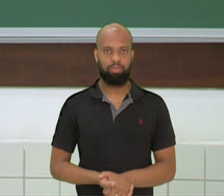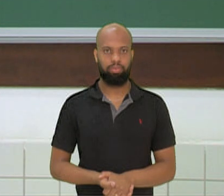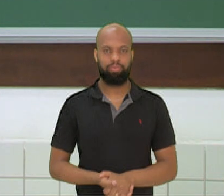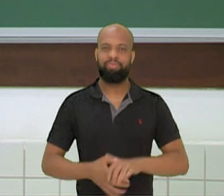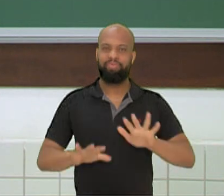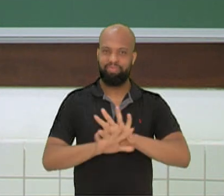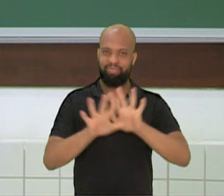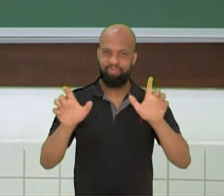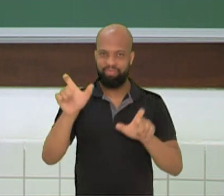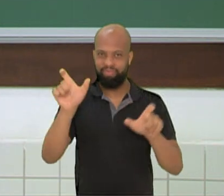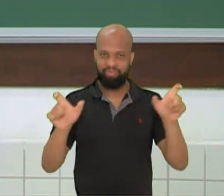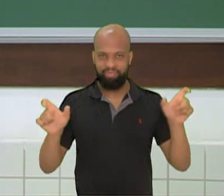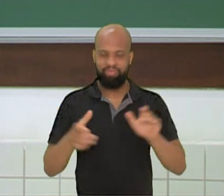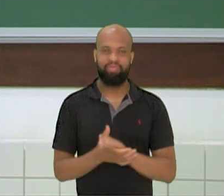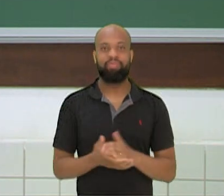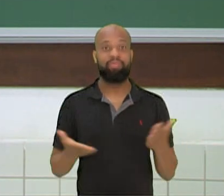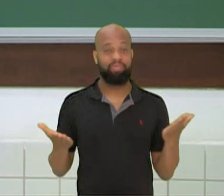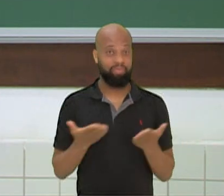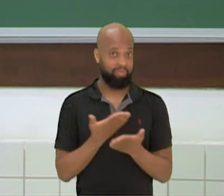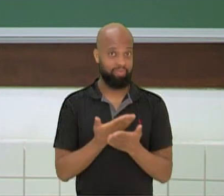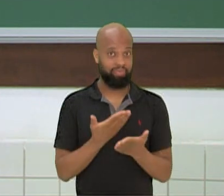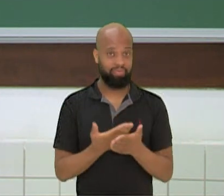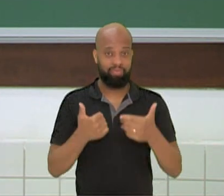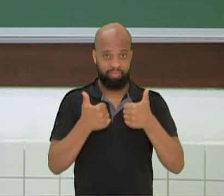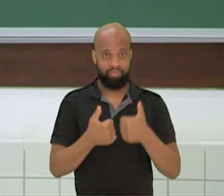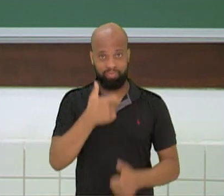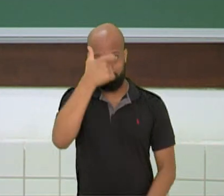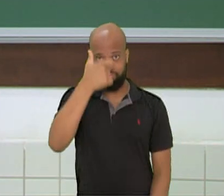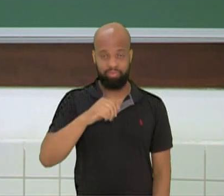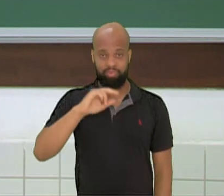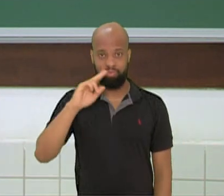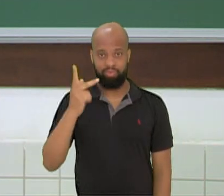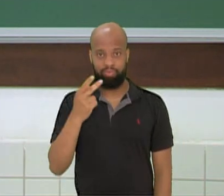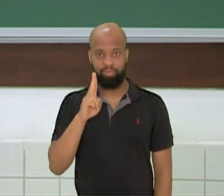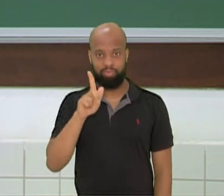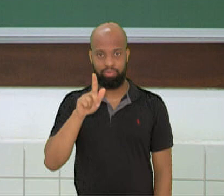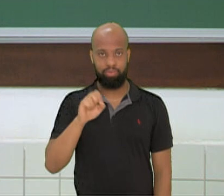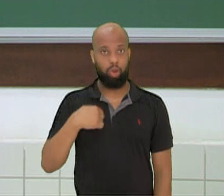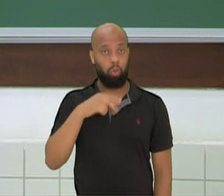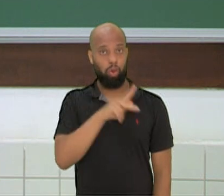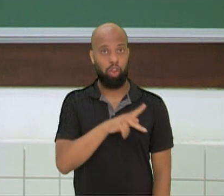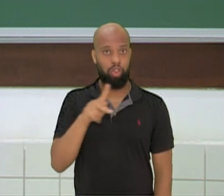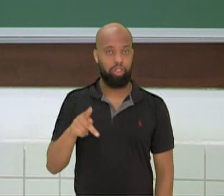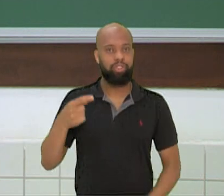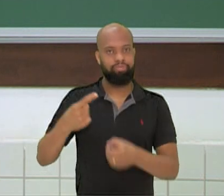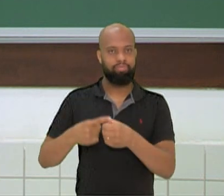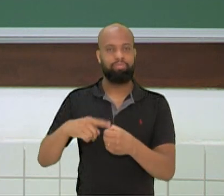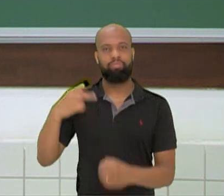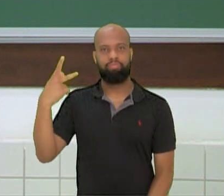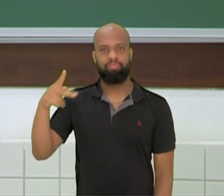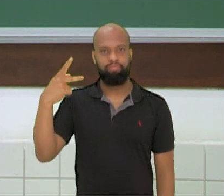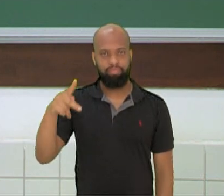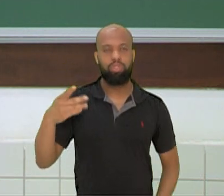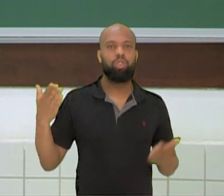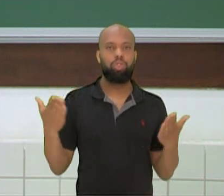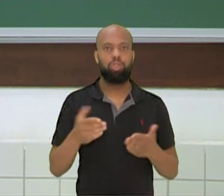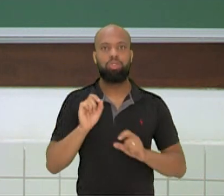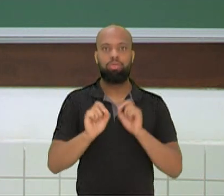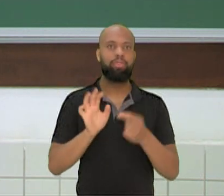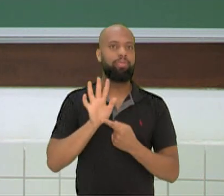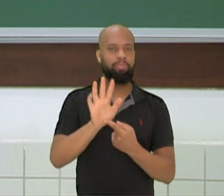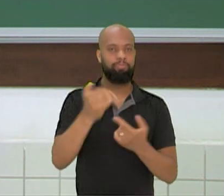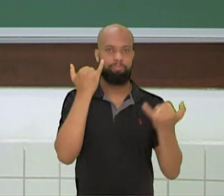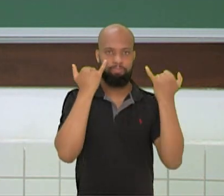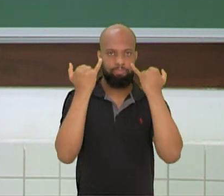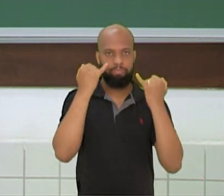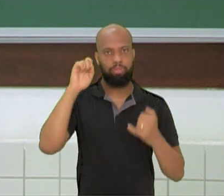Salve, salve galera! Vamos lá então a mais uma aula, né? Meu nome é Hugo Henrique, sou lá do município de Piraquara e venho estar trazendo para vocês mais algumas informações da